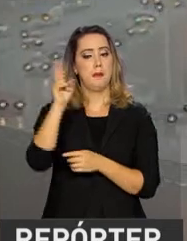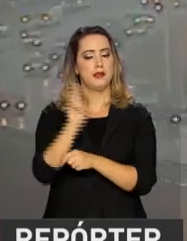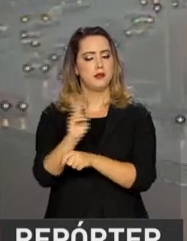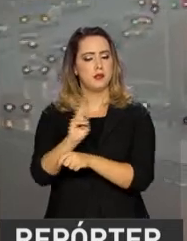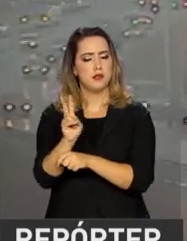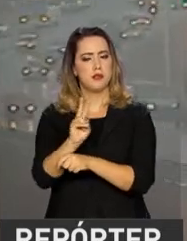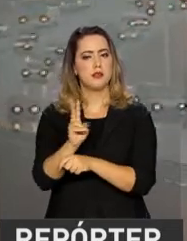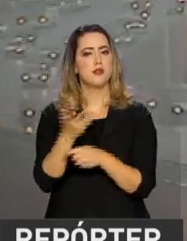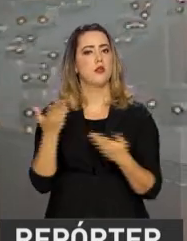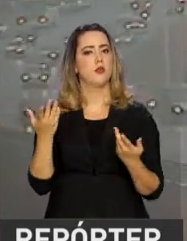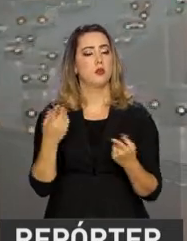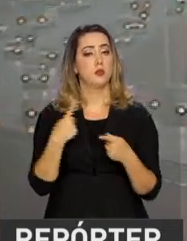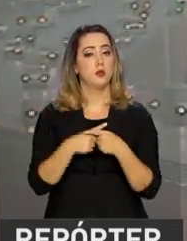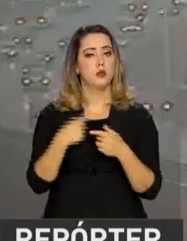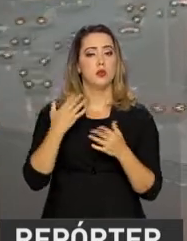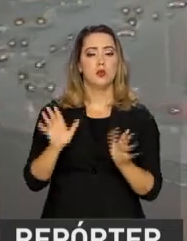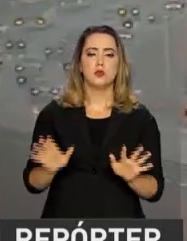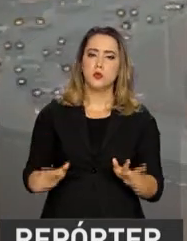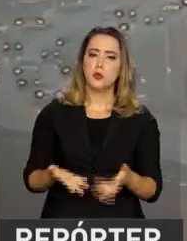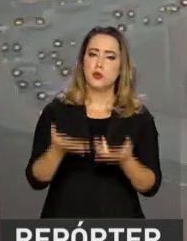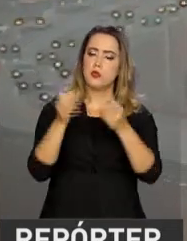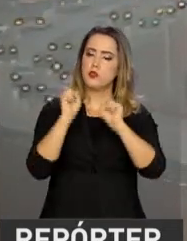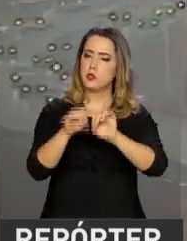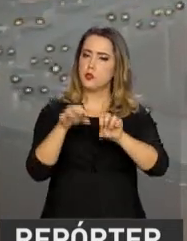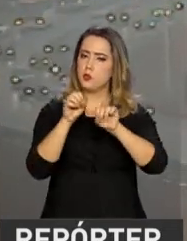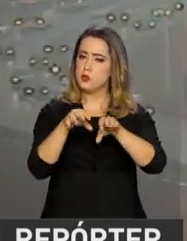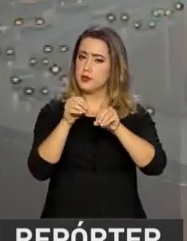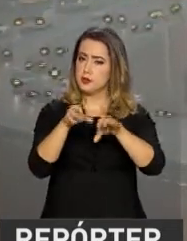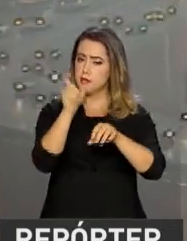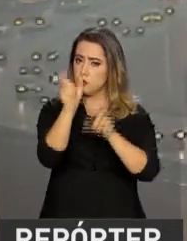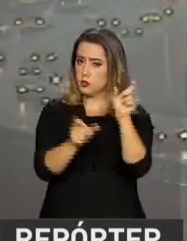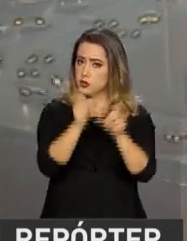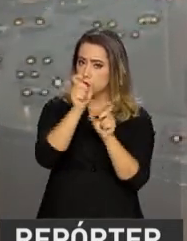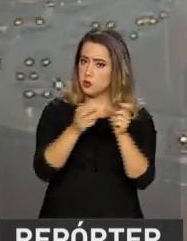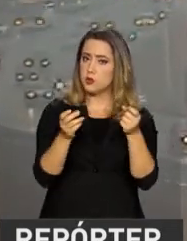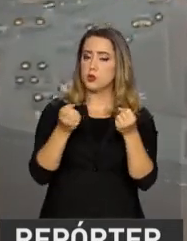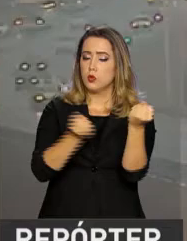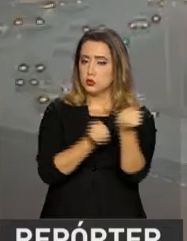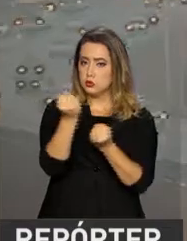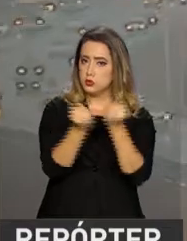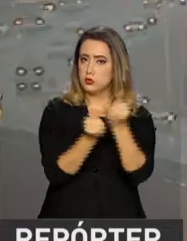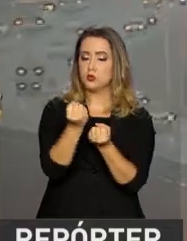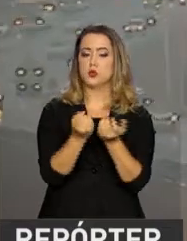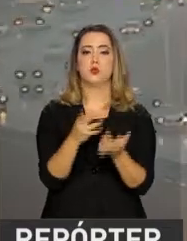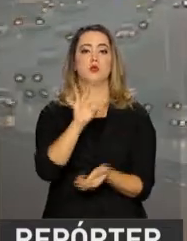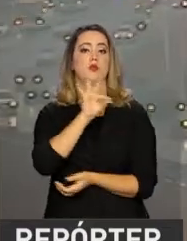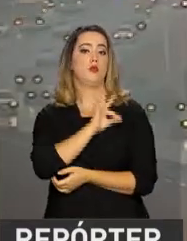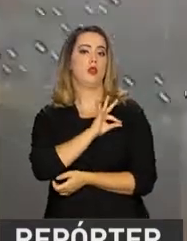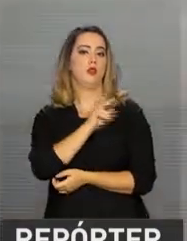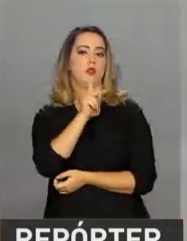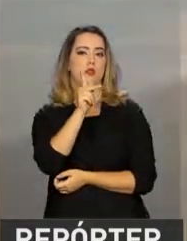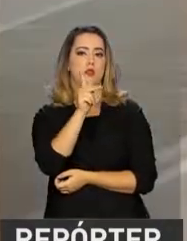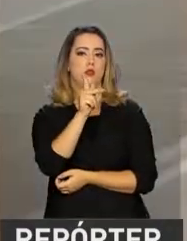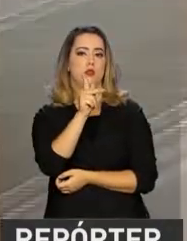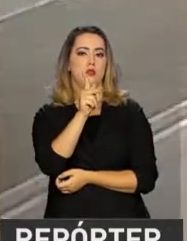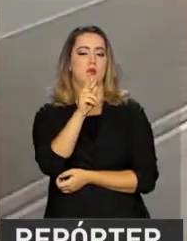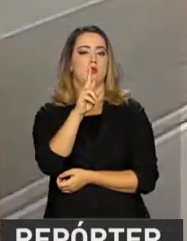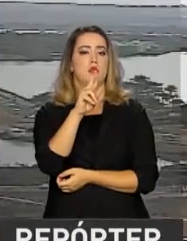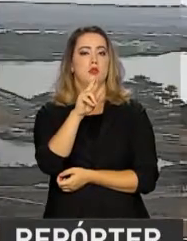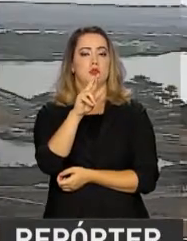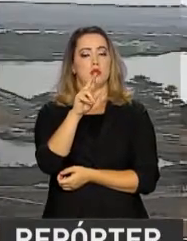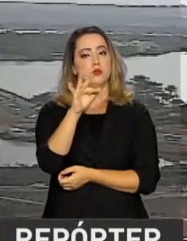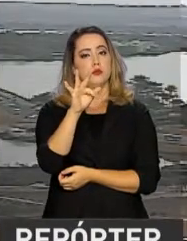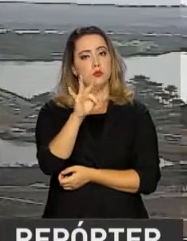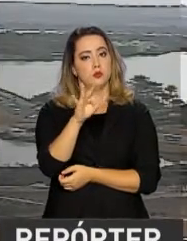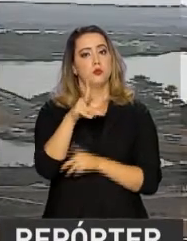fiscalização e promover a educação dos motoristas a polícia rodoviária espera reduzir o número de acidentes